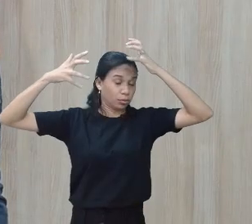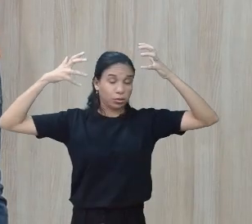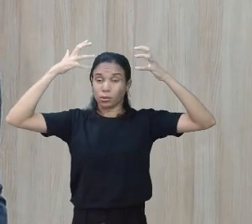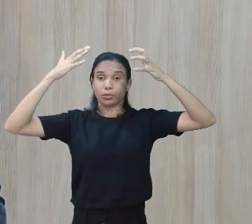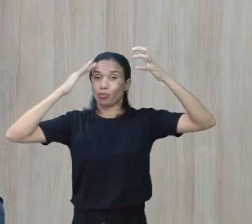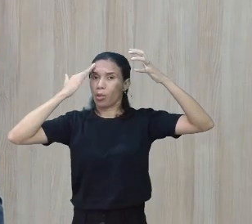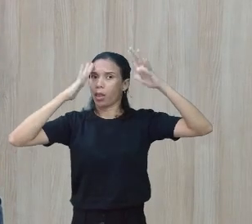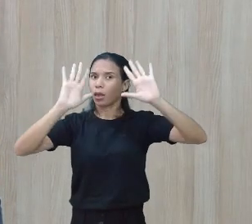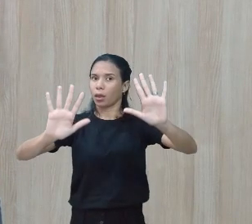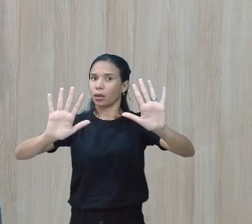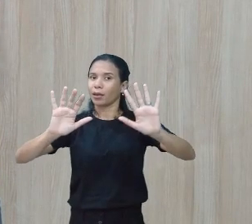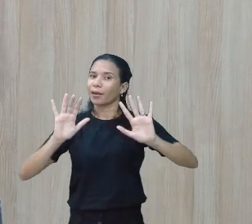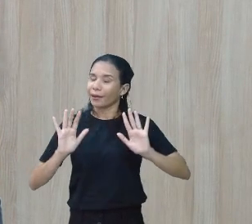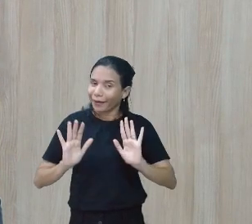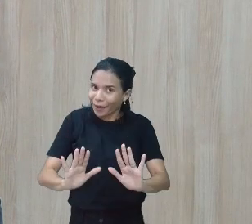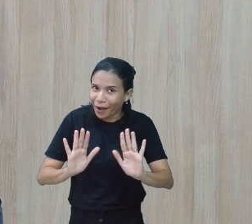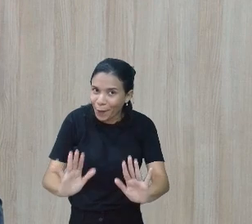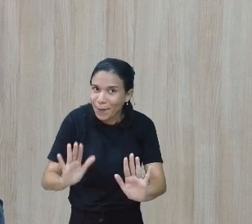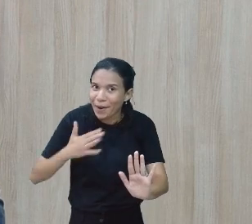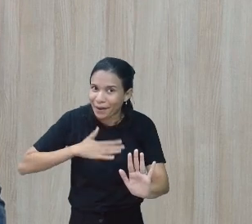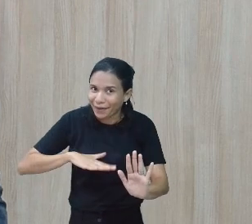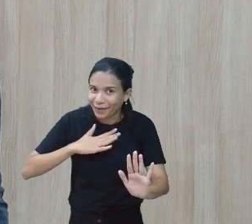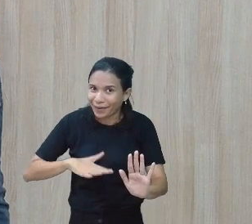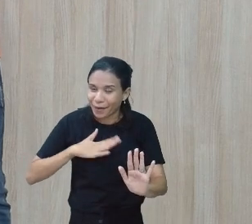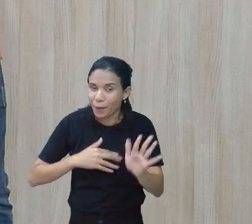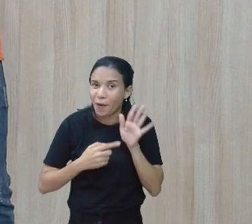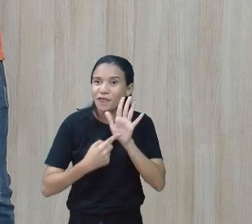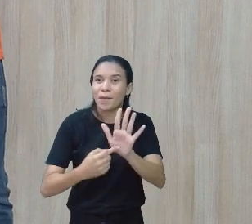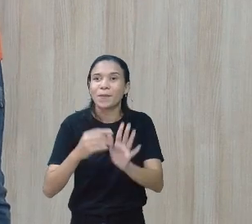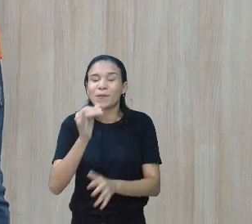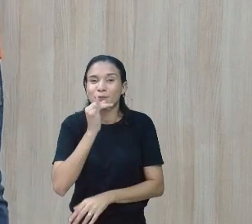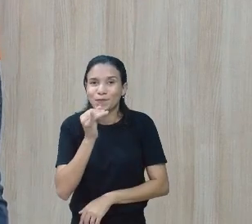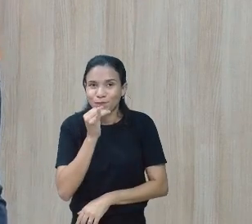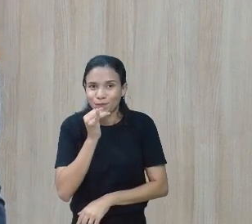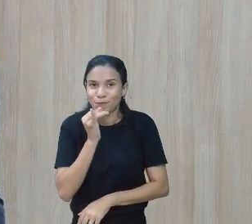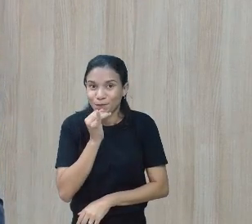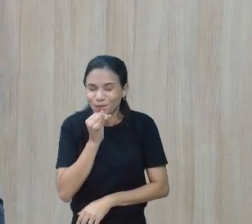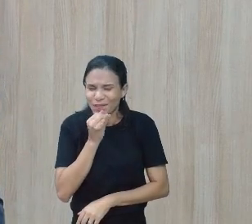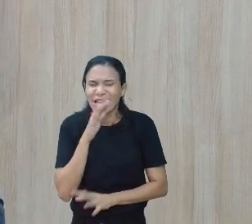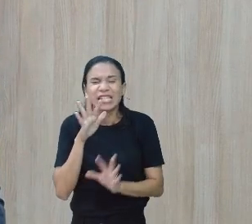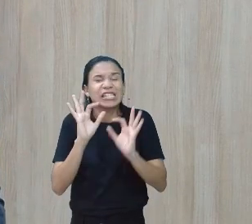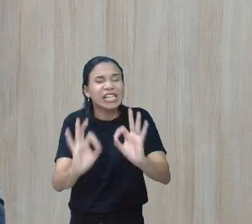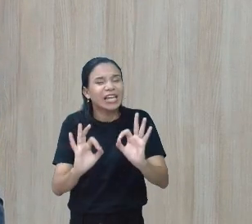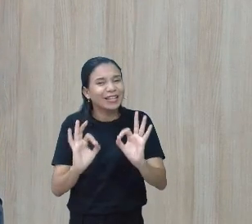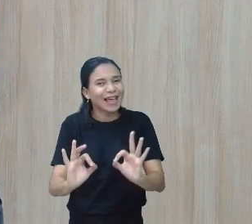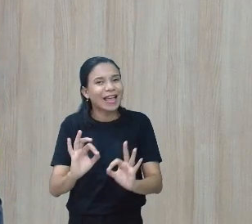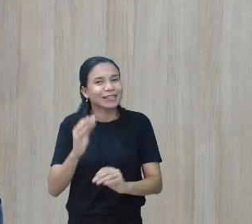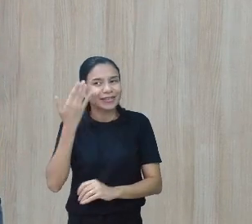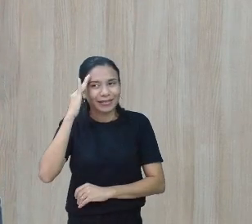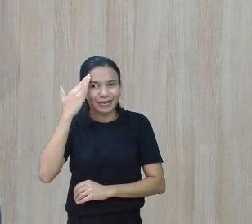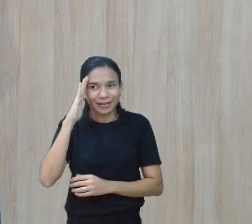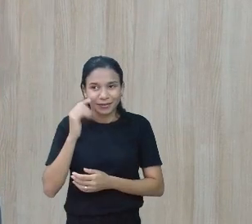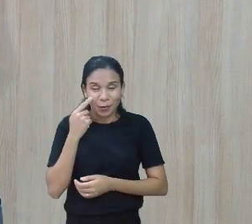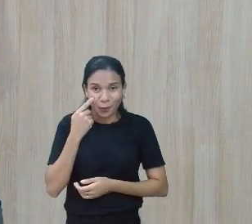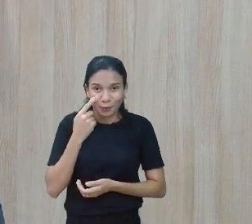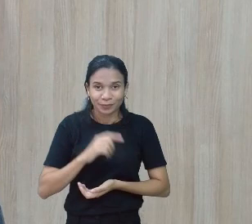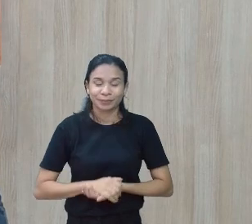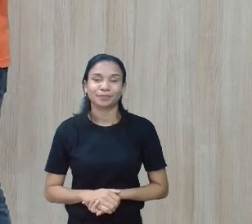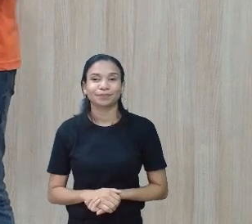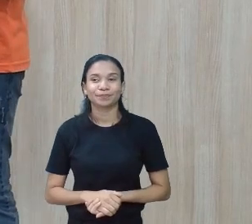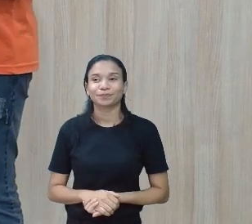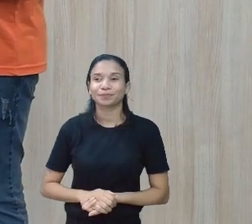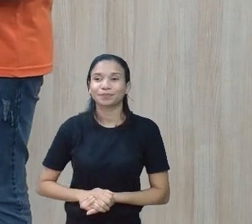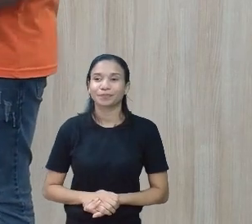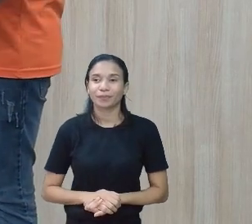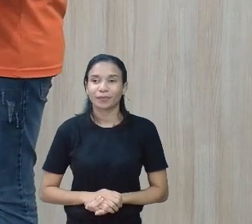nada. Calma. Vou colocar aqui um exemplo, e a partir do exemplo eu tenho certeza que vocês vão entender. Bora lá, olha